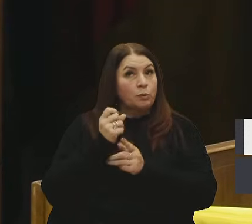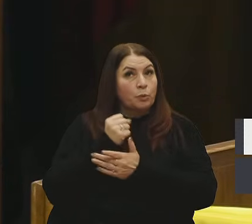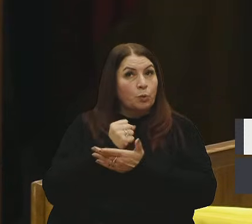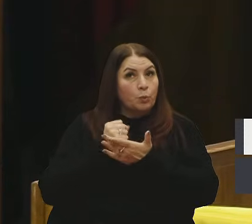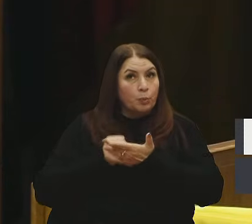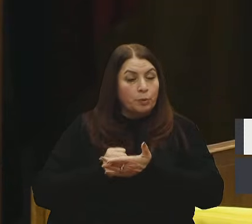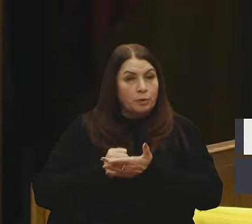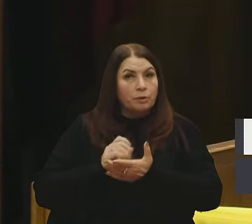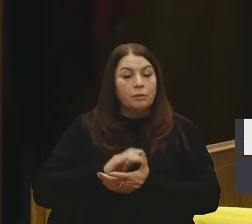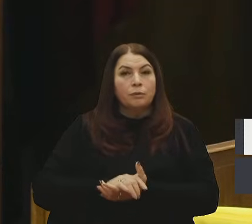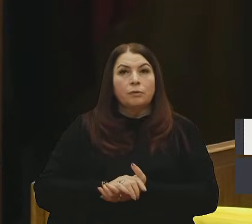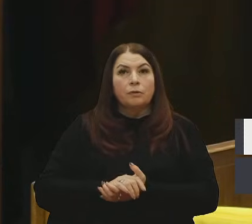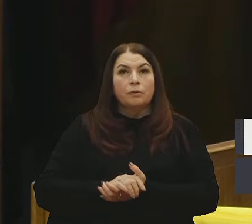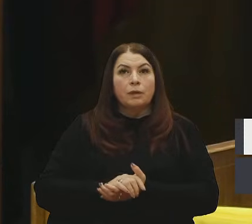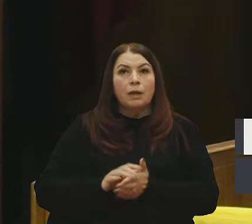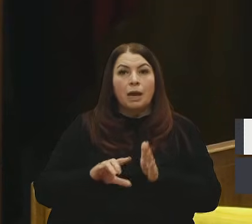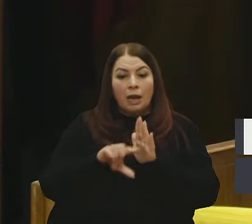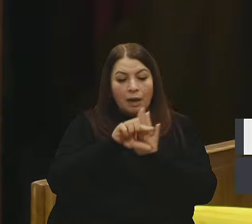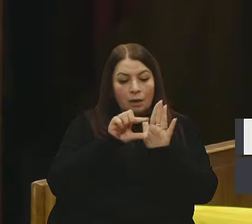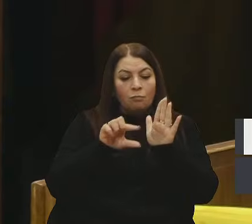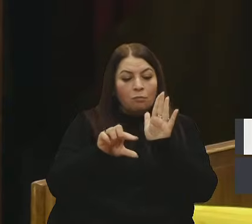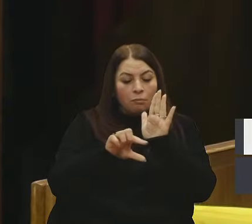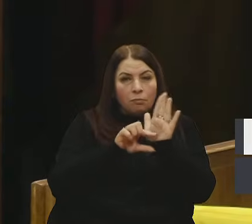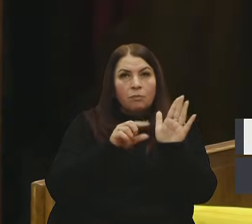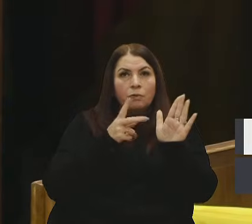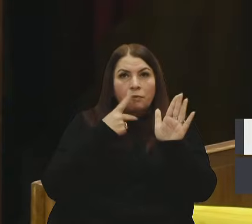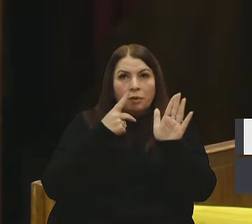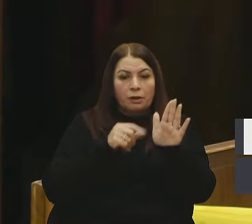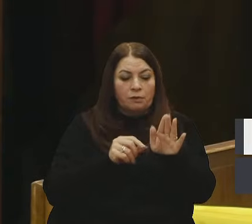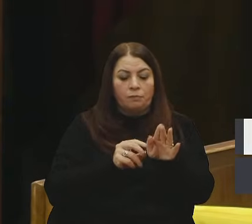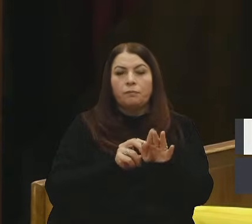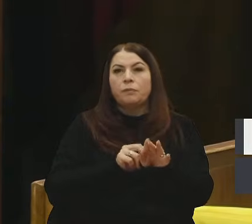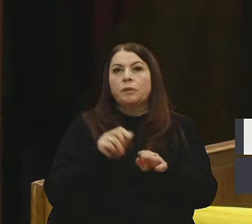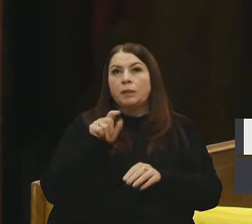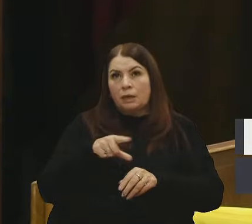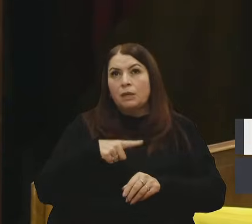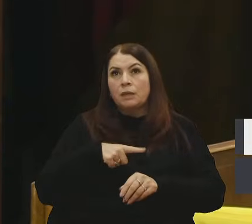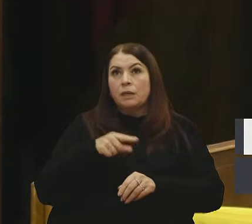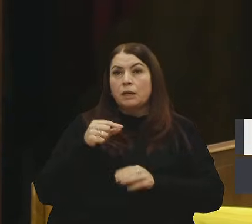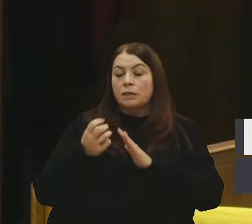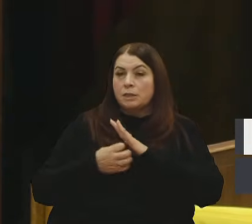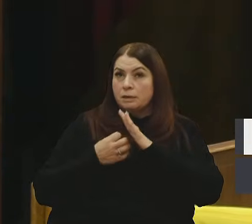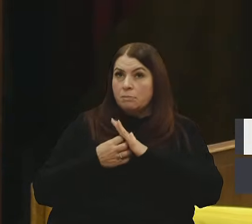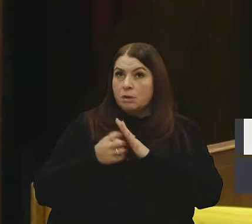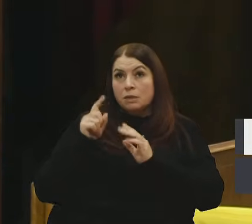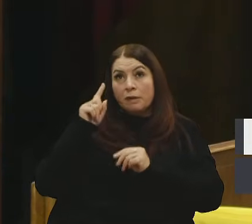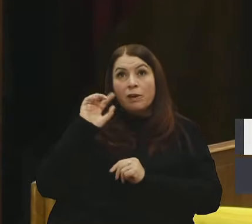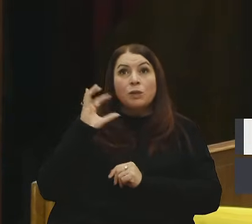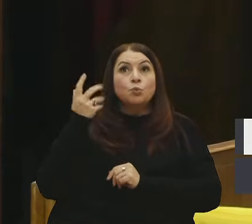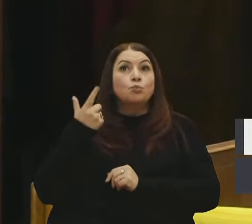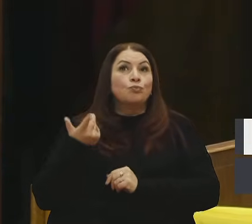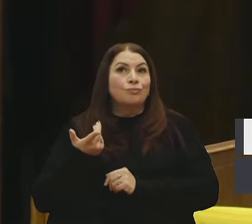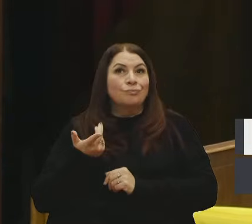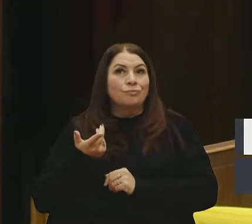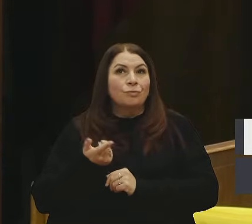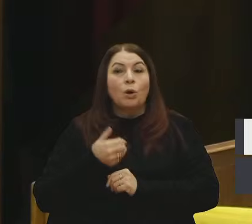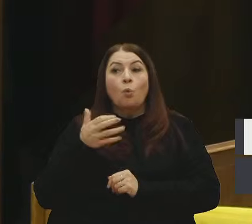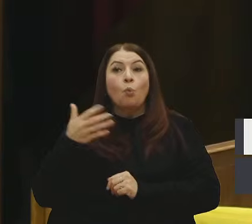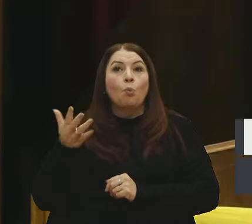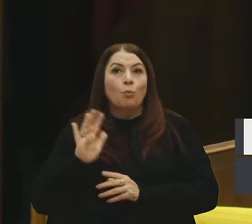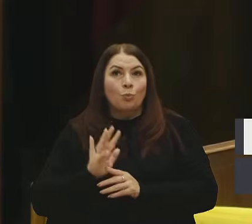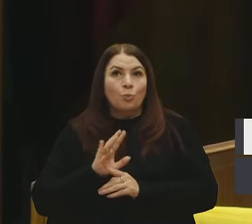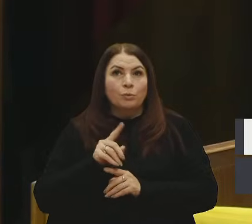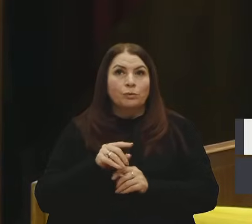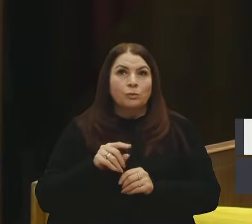contrato cláusulas dizendo que a concessionária que vai decidir aonde e quando